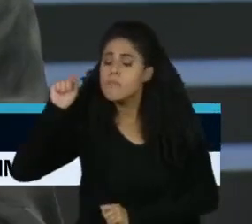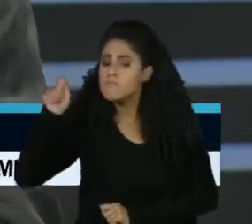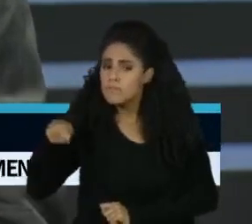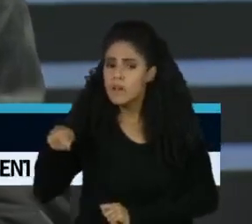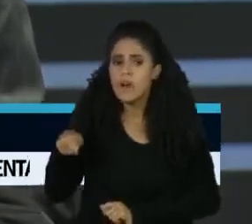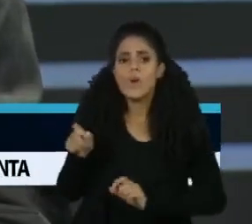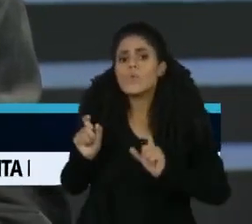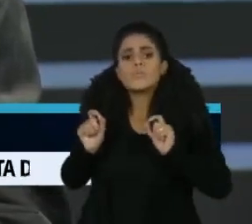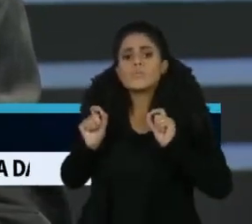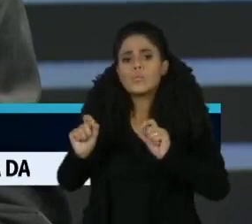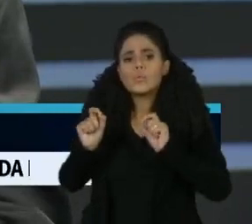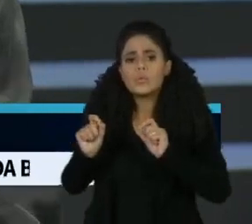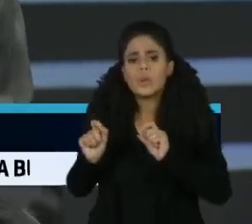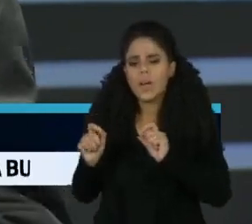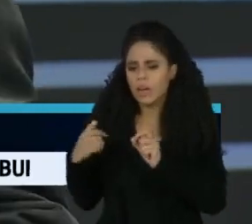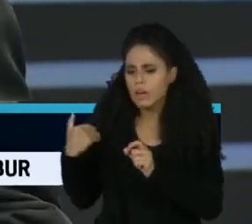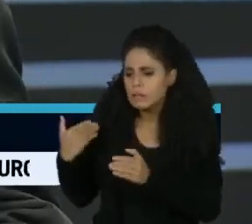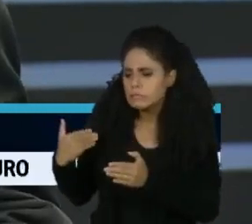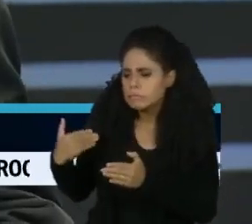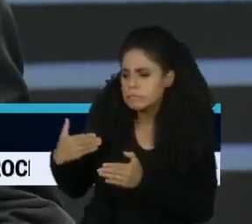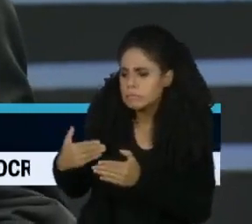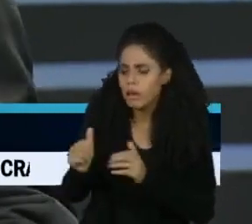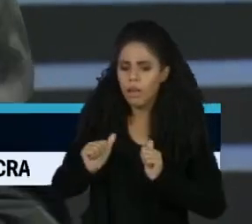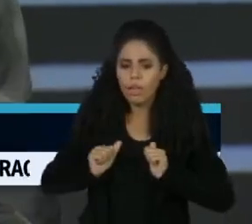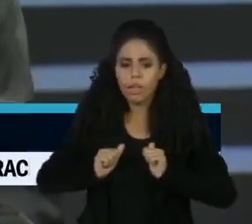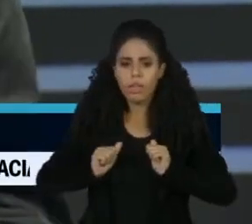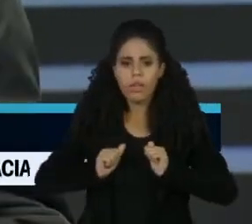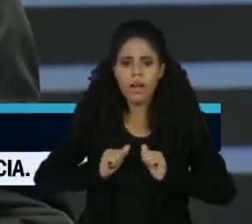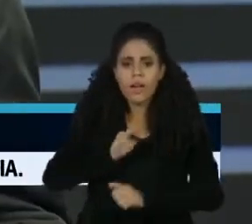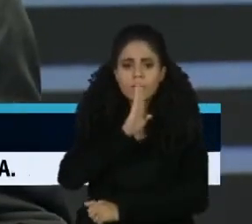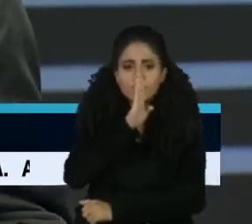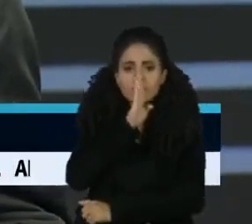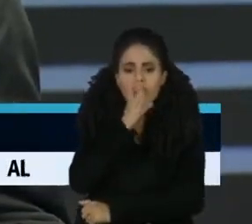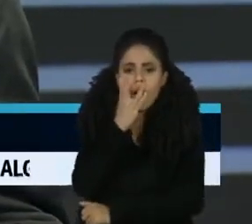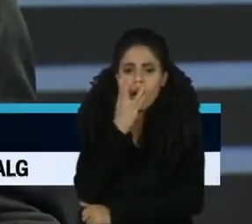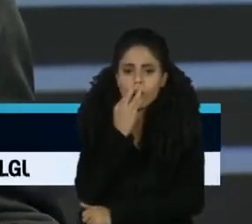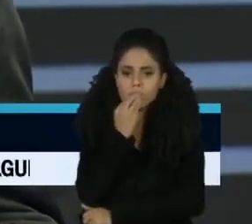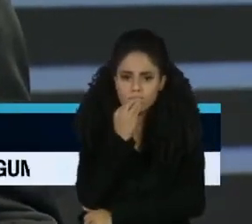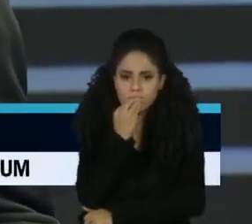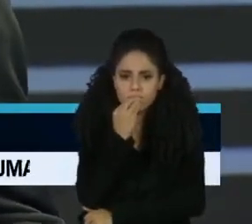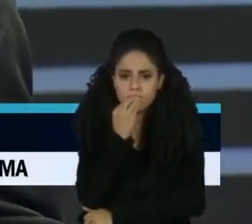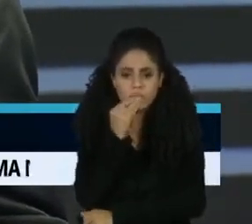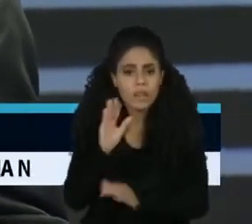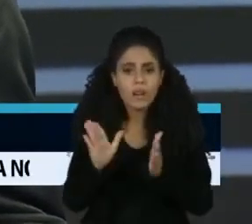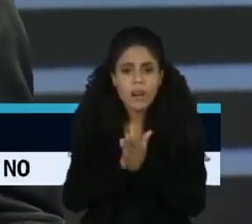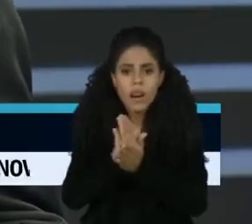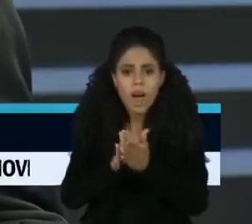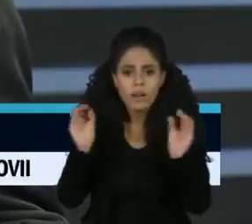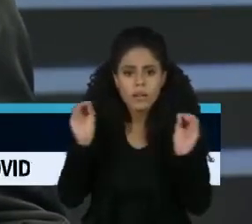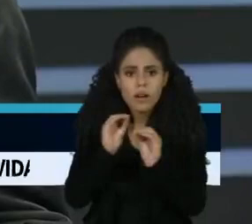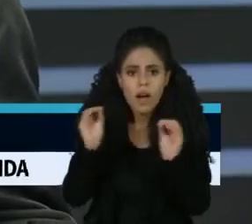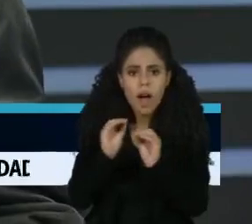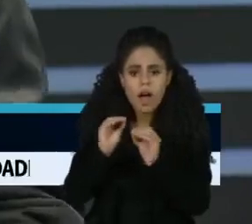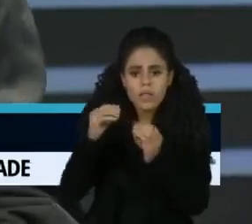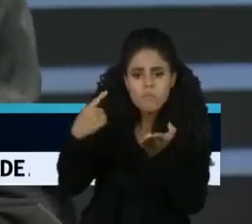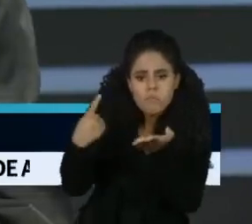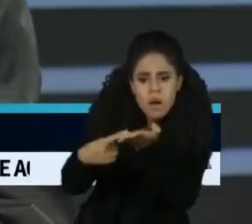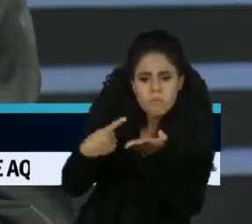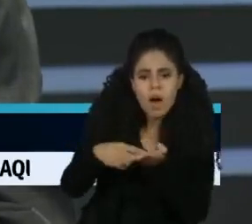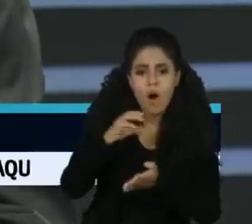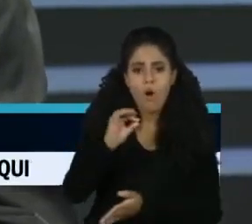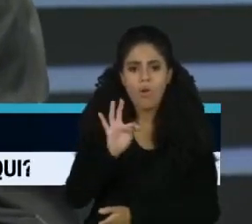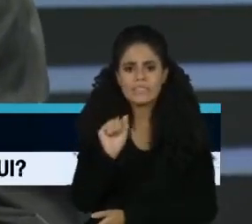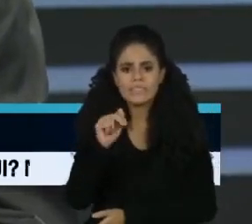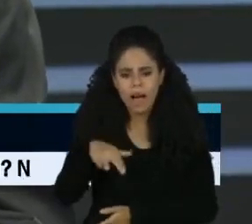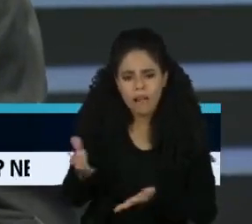fique, pelo menos por um bom tempo, neutra, no sentido que ela não possa adentrar a União Europeia nem a OTAN de forma nenhuma.